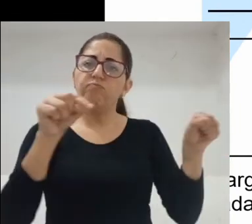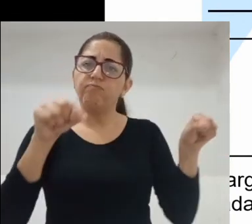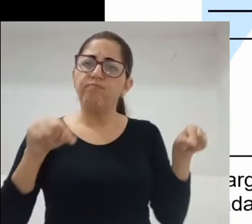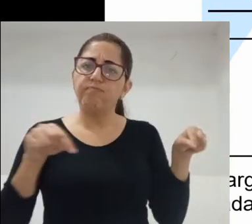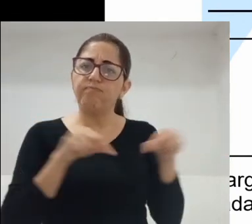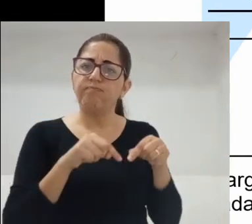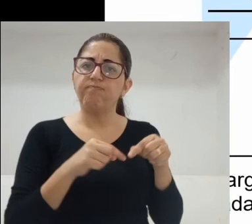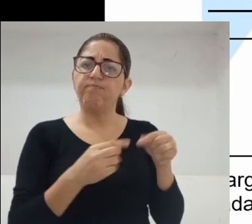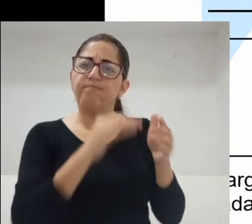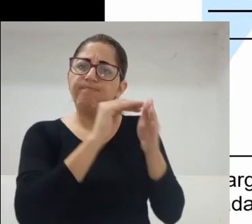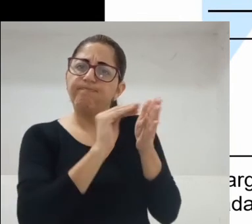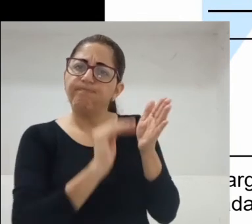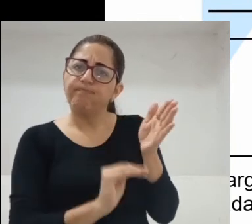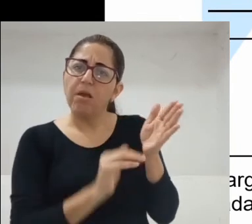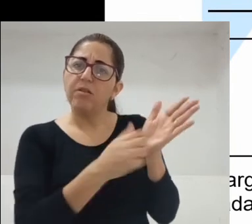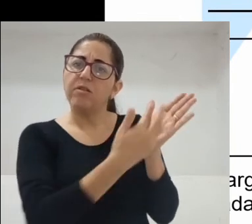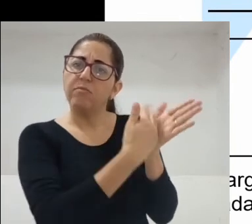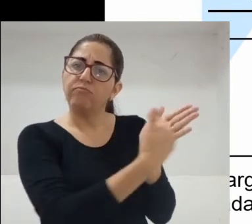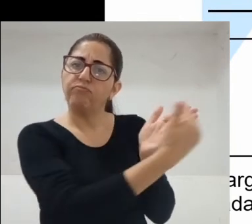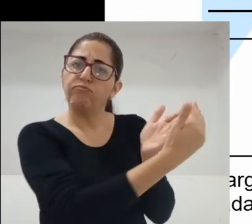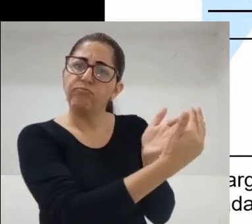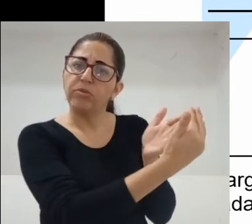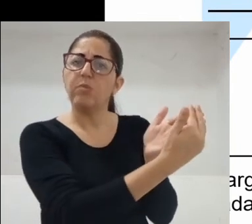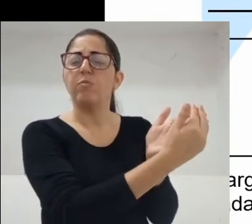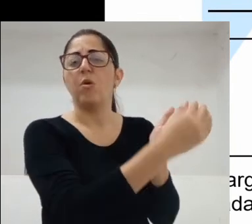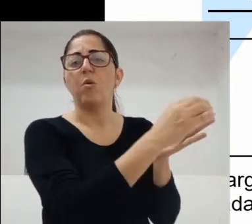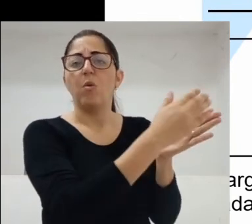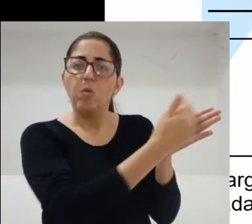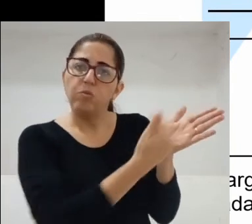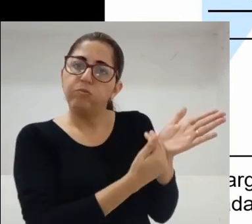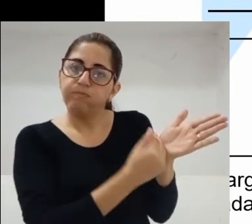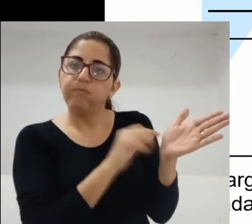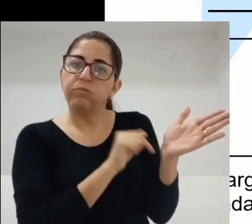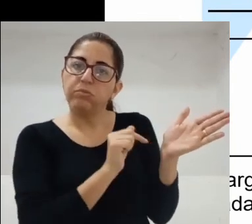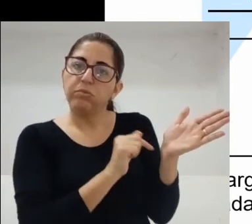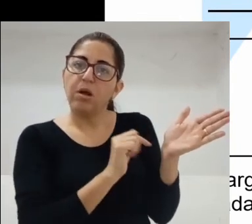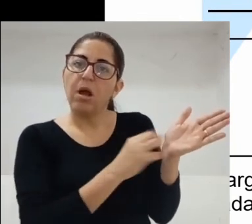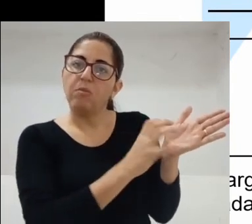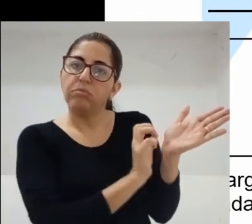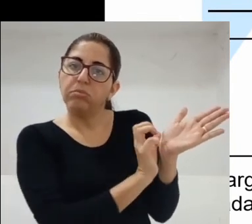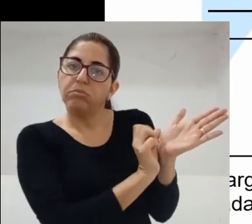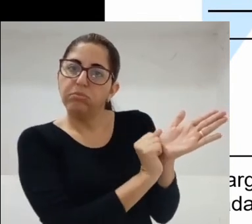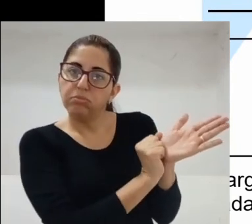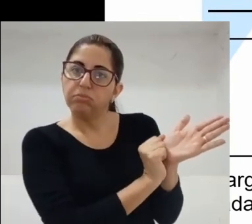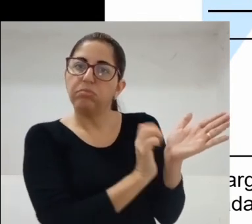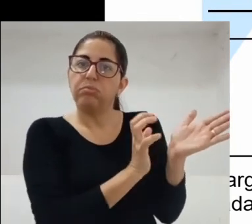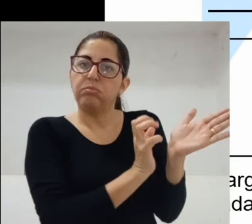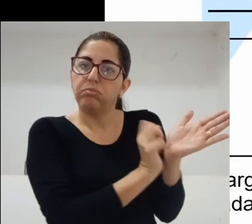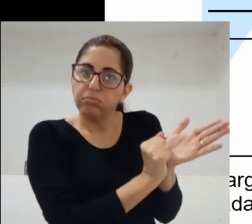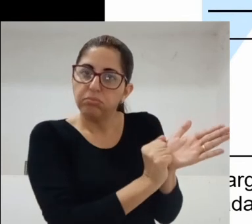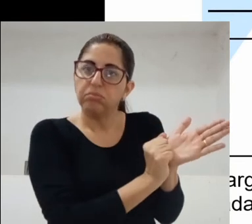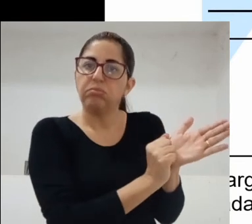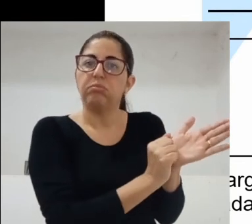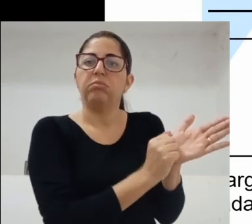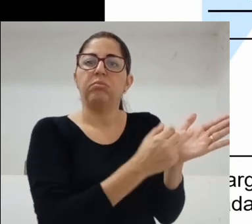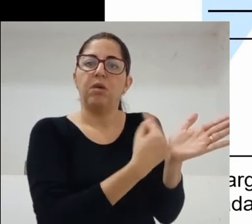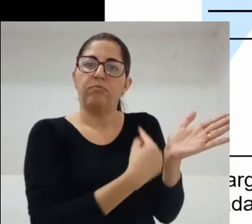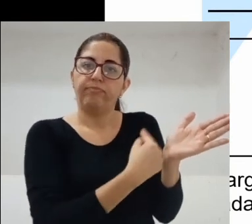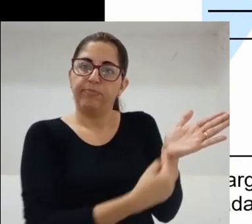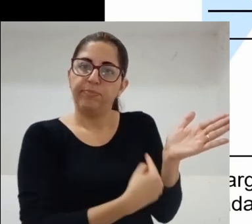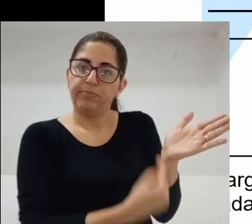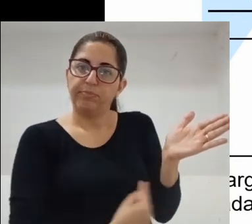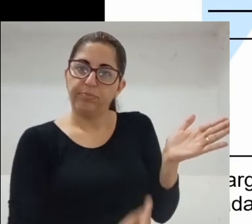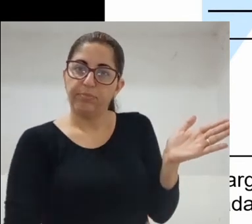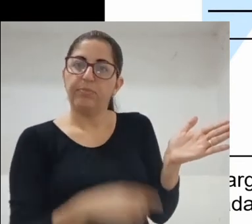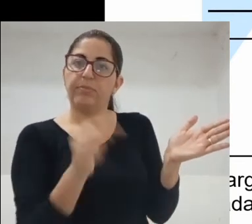planta baixa que foi feita numa folha maior do que a folha A4. Então essa margem esquerda vai ser usada para